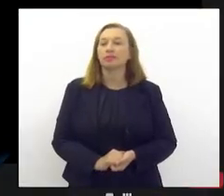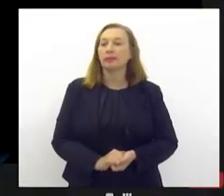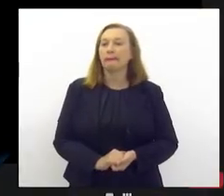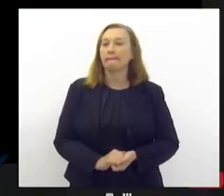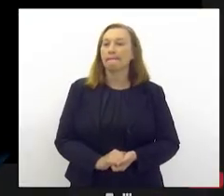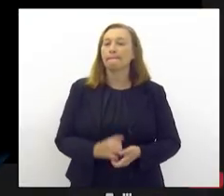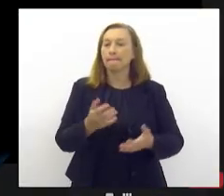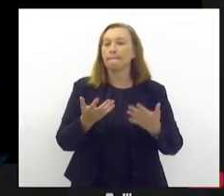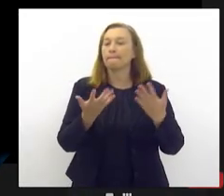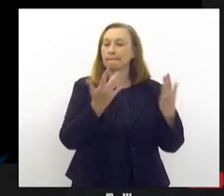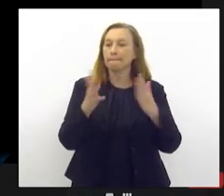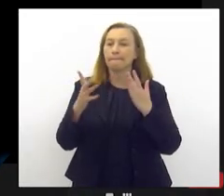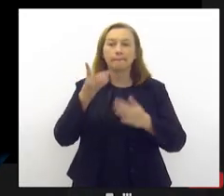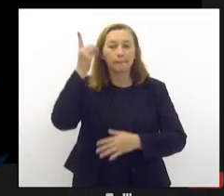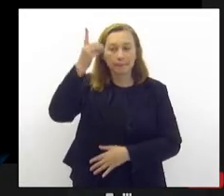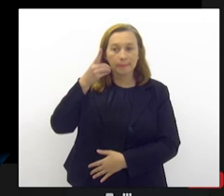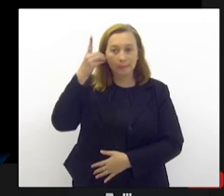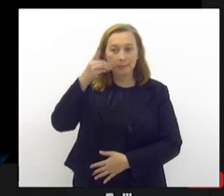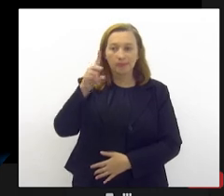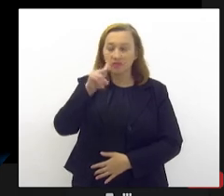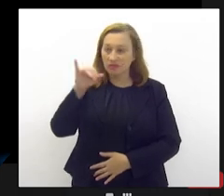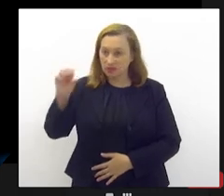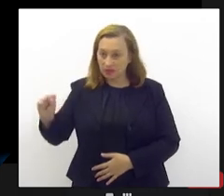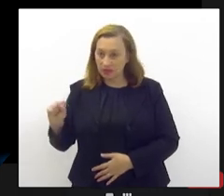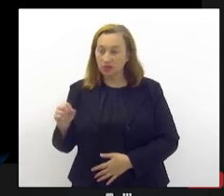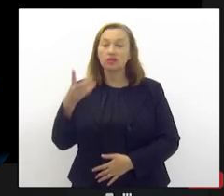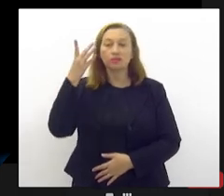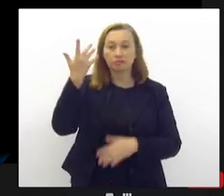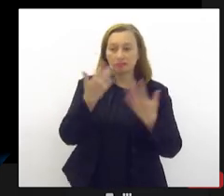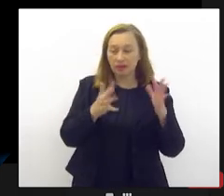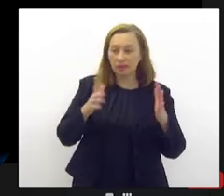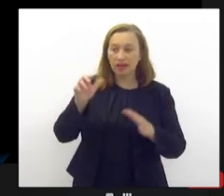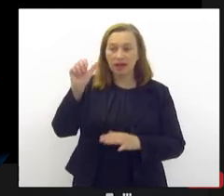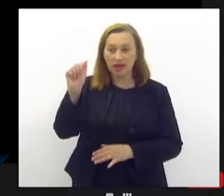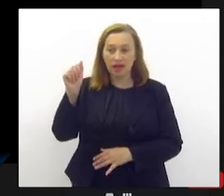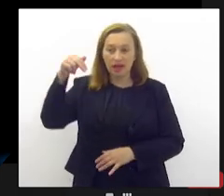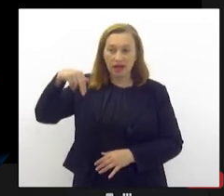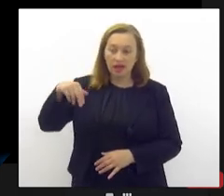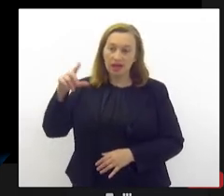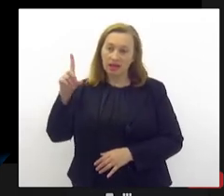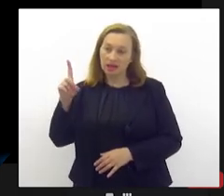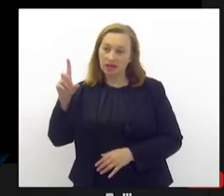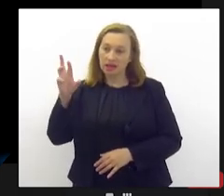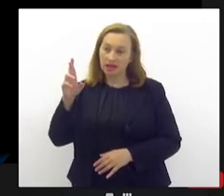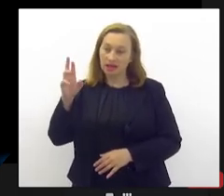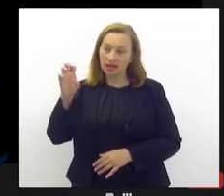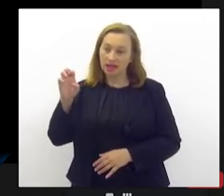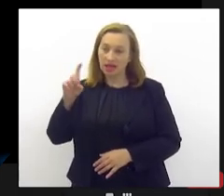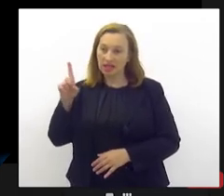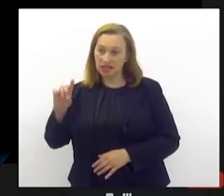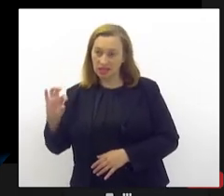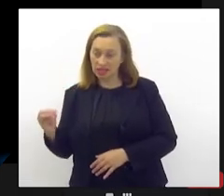Eu queria parabenizar o deputado Vinícius Cozzolino, parabenizar o deputado Andrezinho, dizer que esse projeto...